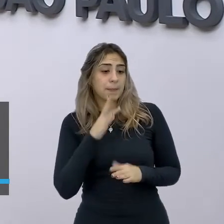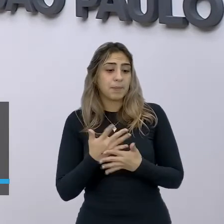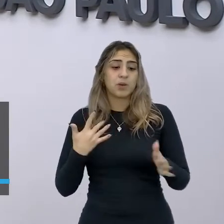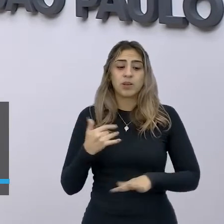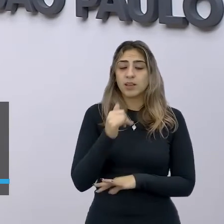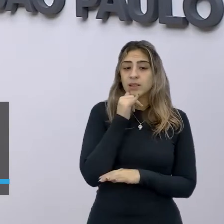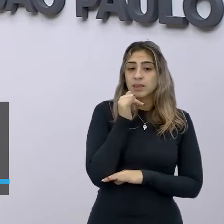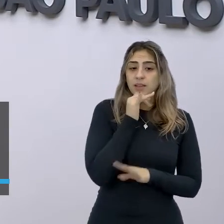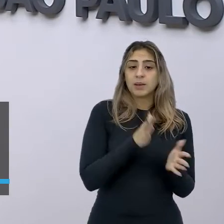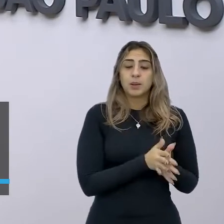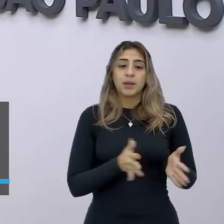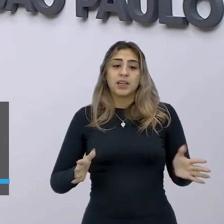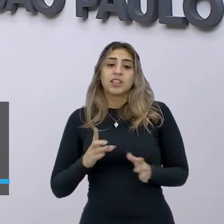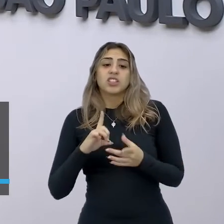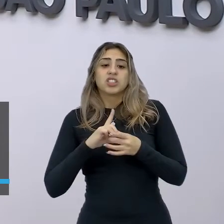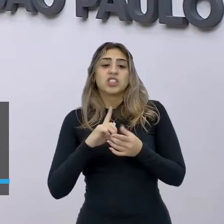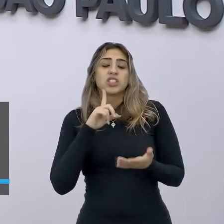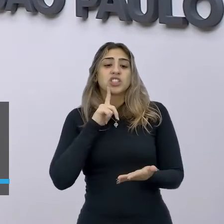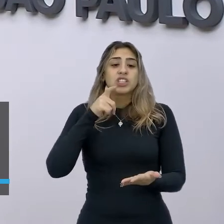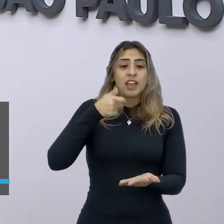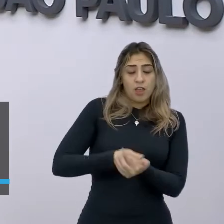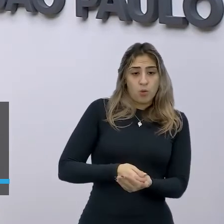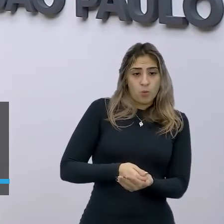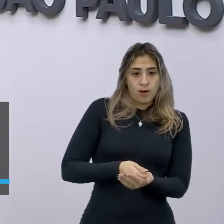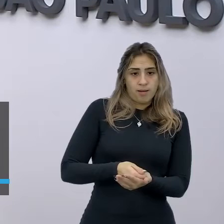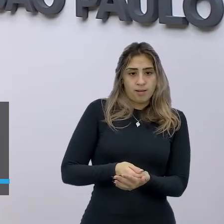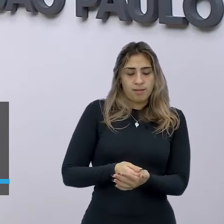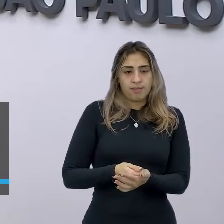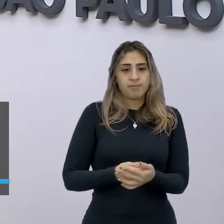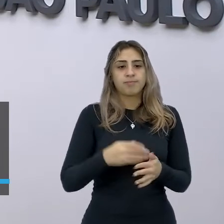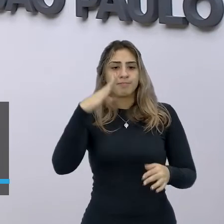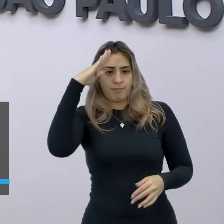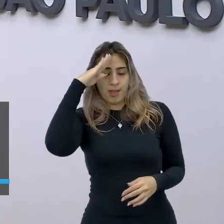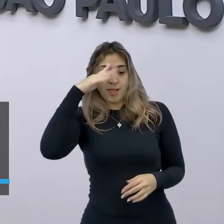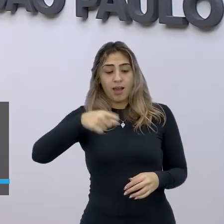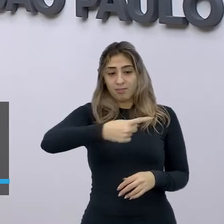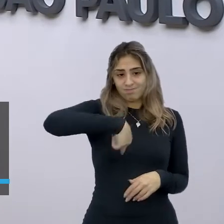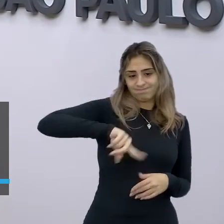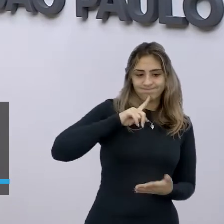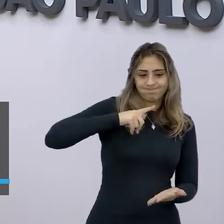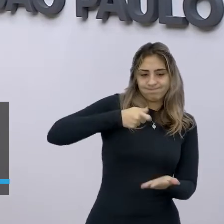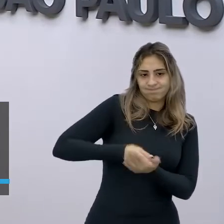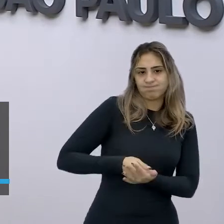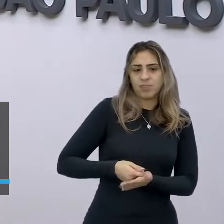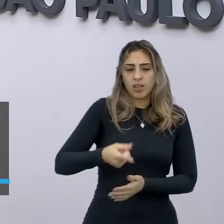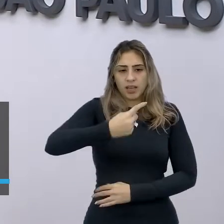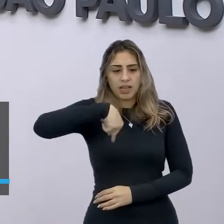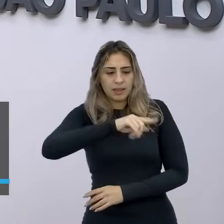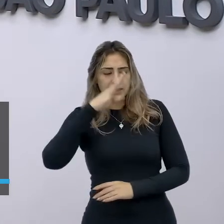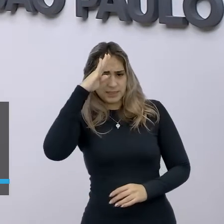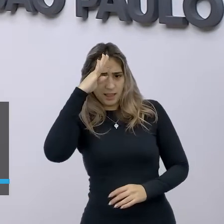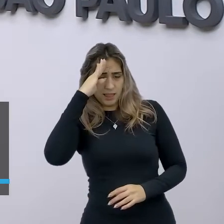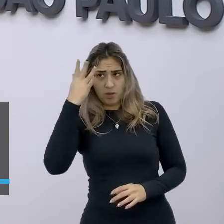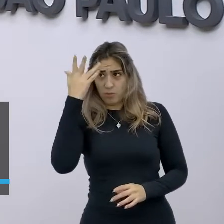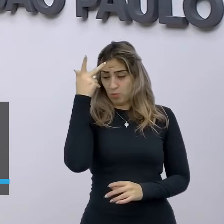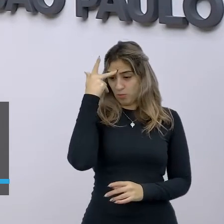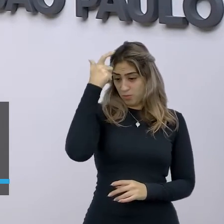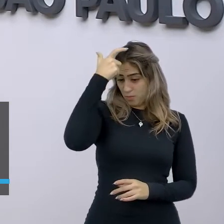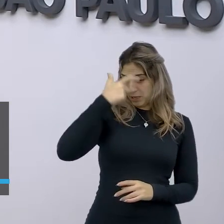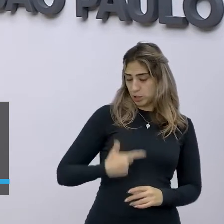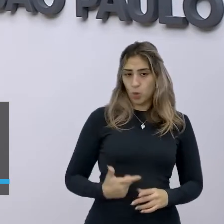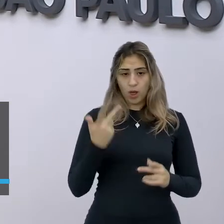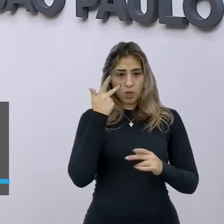por exemplo, do período da ditadura militar, né? Então, os direitos civis eles foram cessados na medida em que o cidadão comum ele não tinha direito